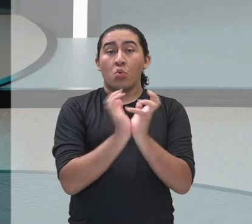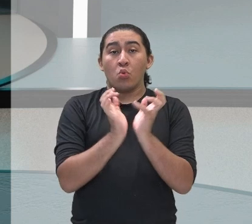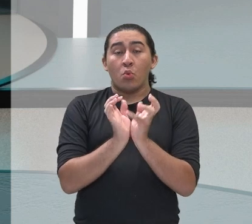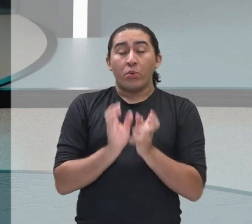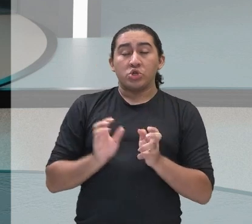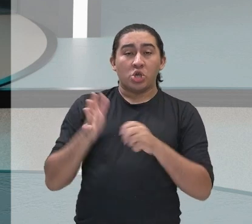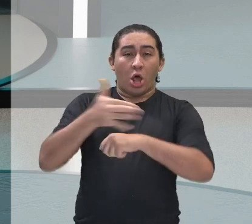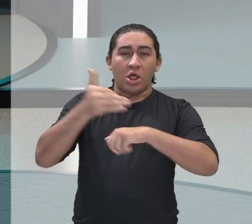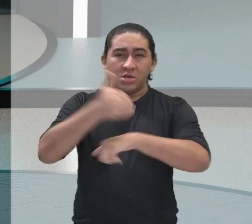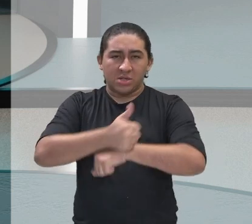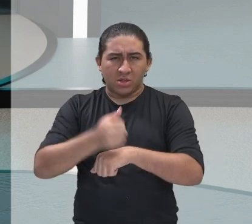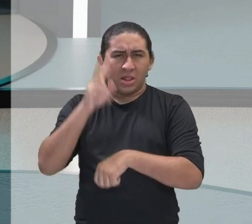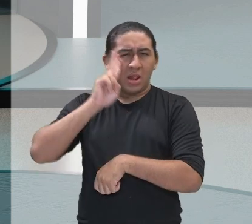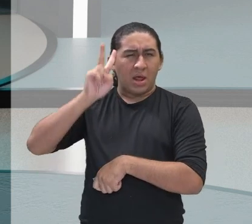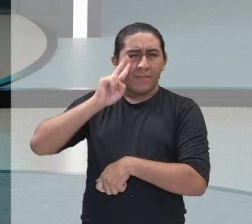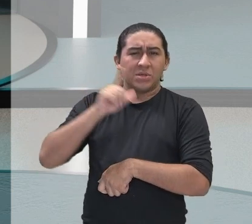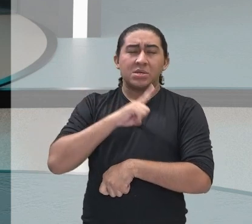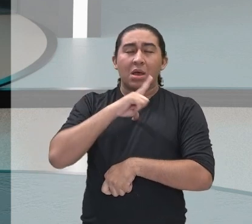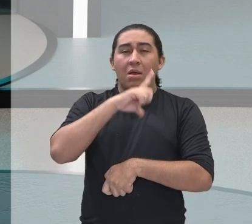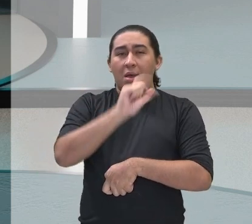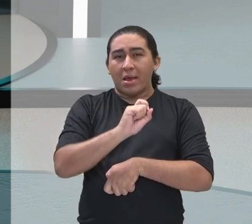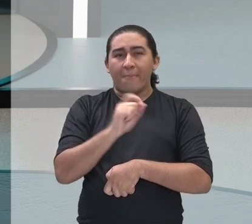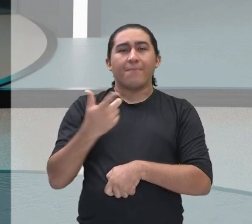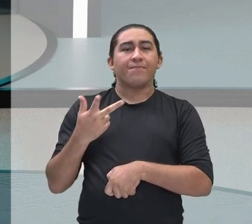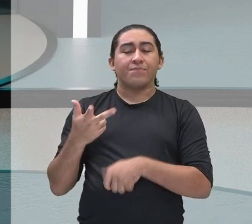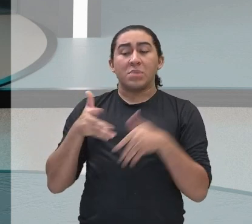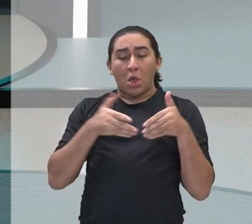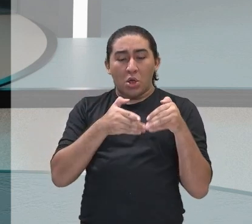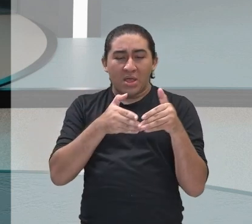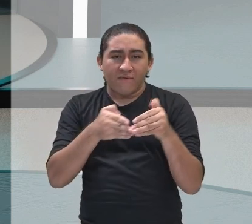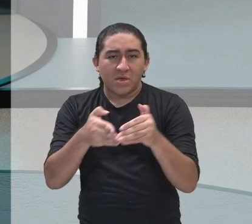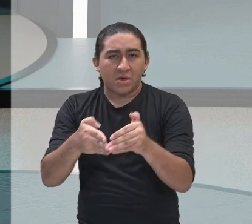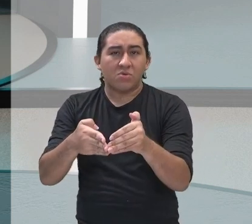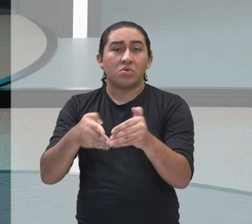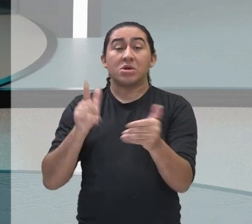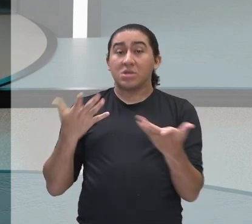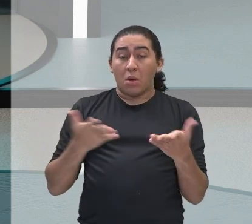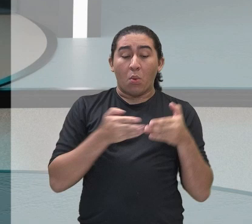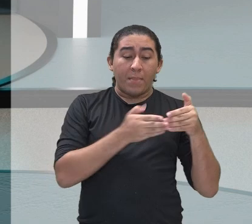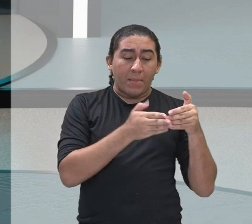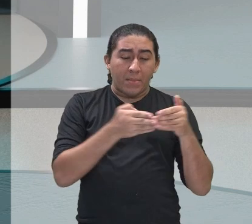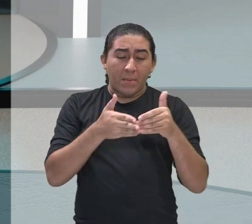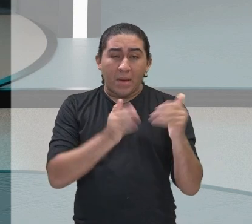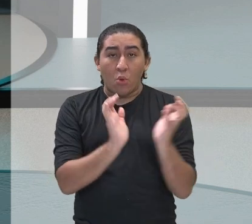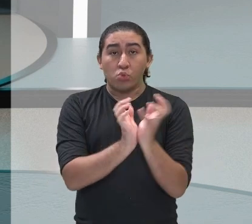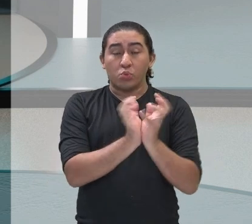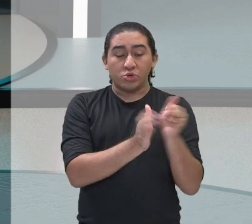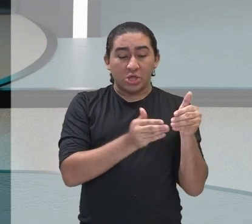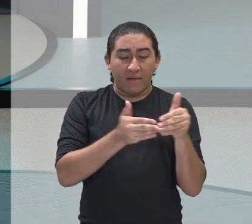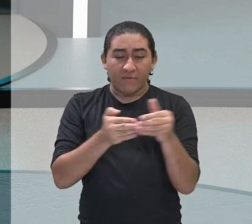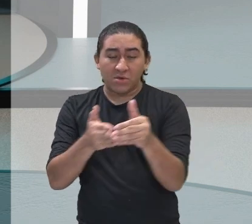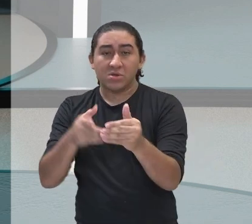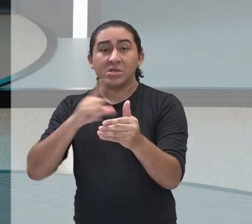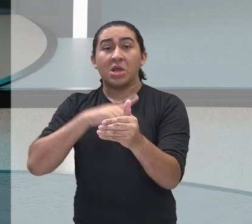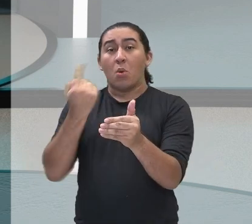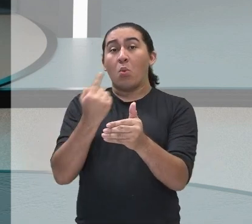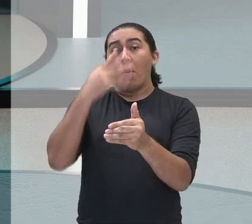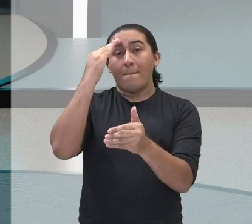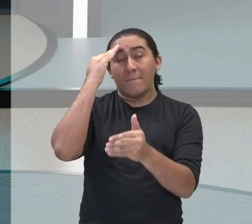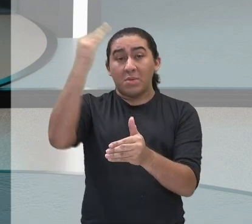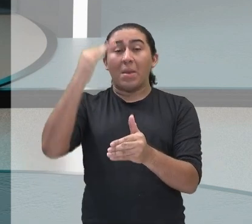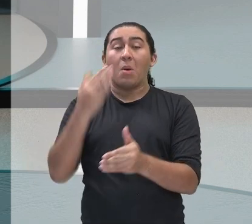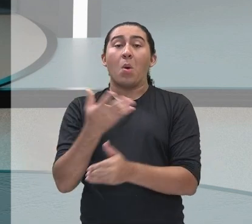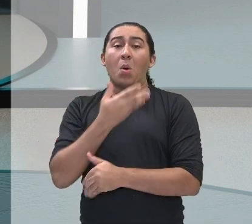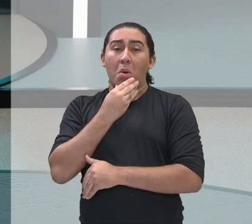falei das capitanias hereditárias? Uma dessas capitanias hereditárias era comandada por Martim Afonso